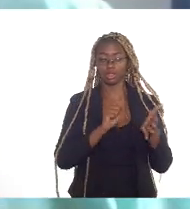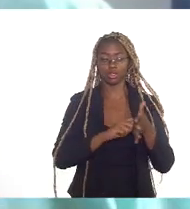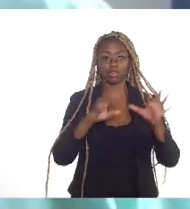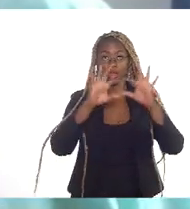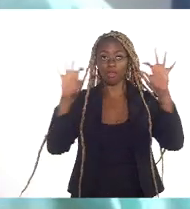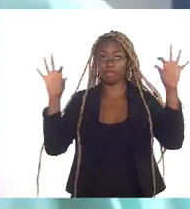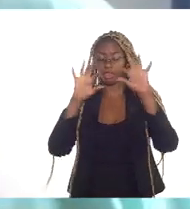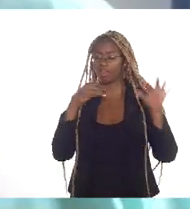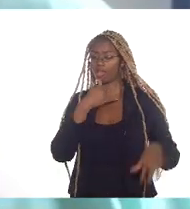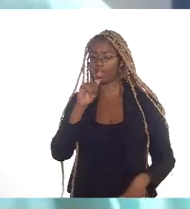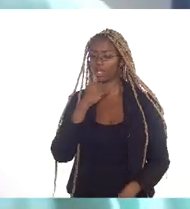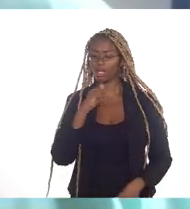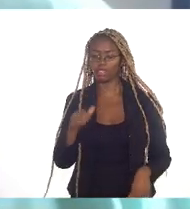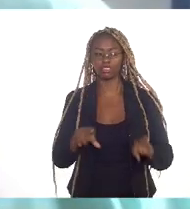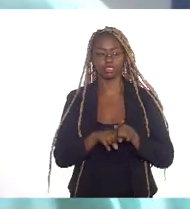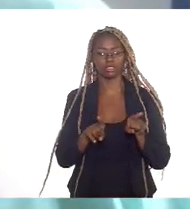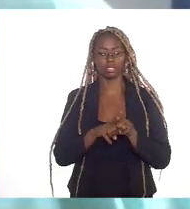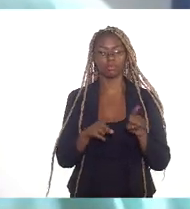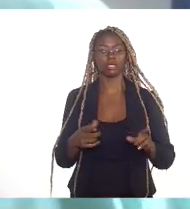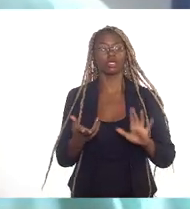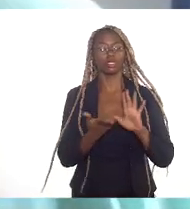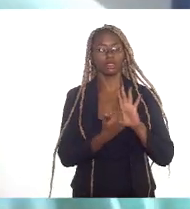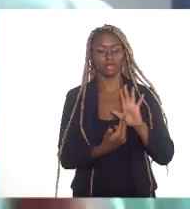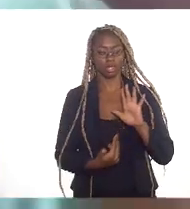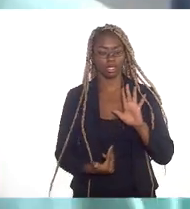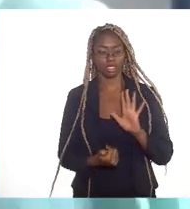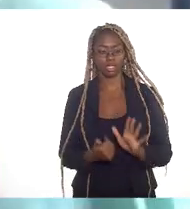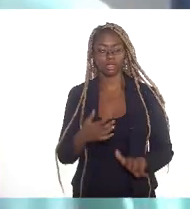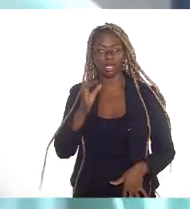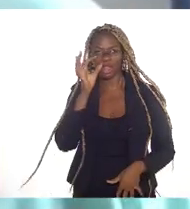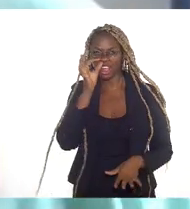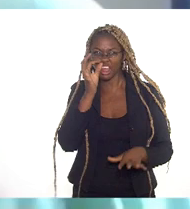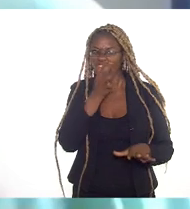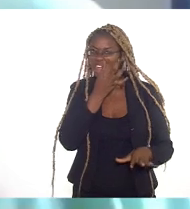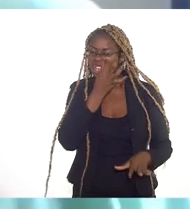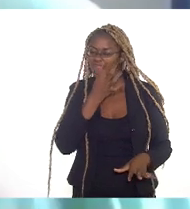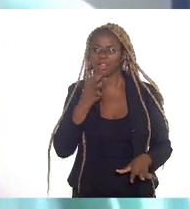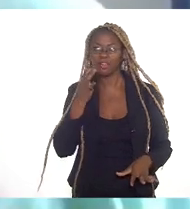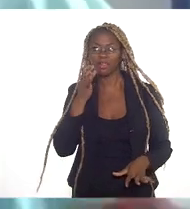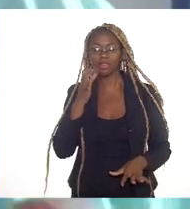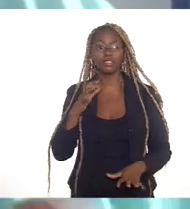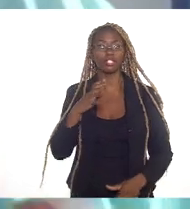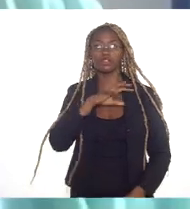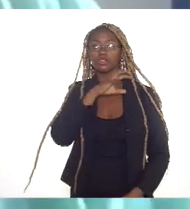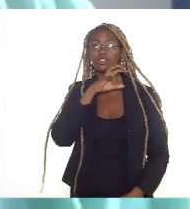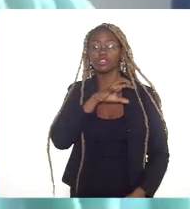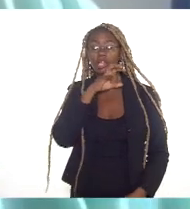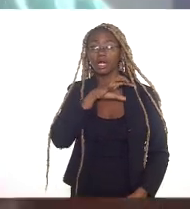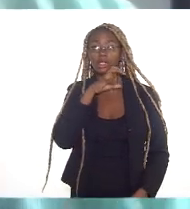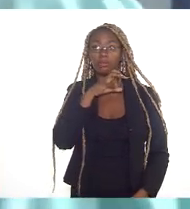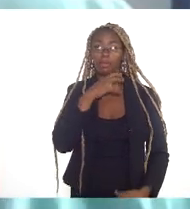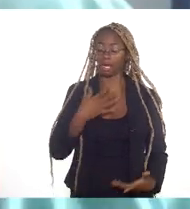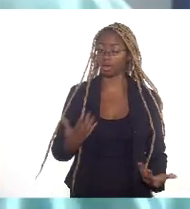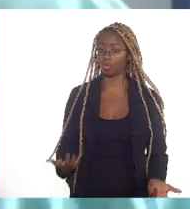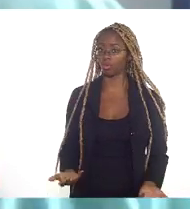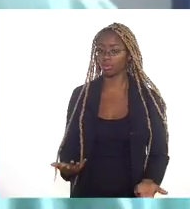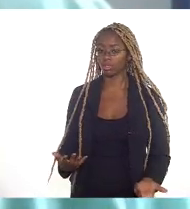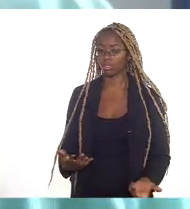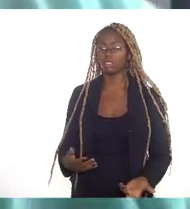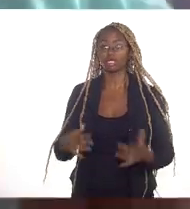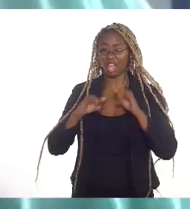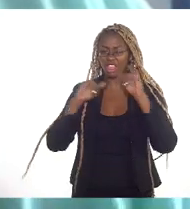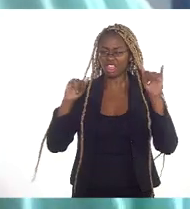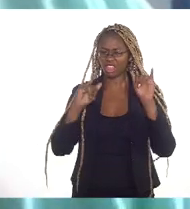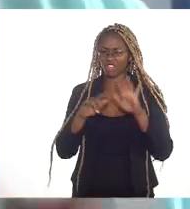recente sobre tatuagem e piercing em animais, que teve grande repercussão na mídia. Então, temos opiniões